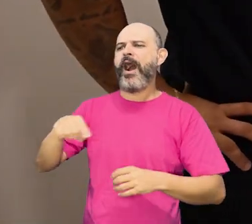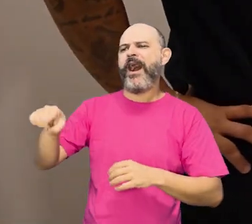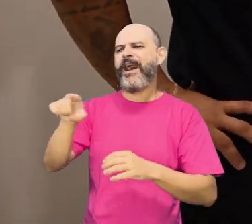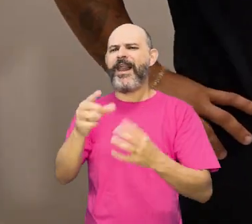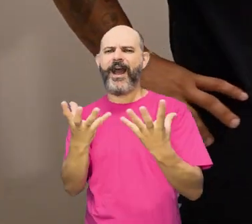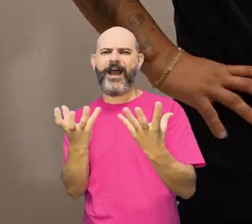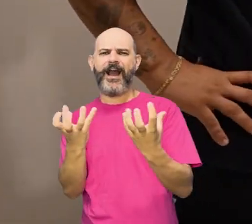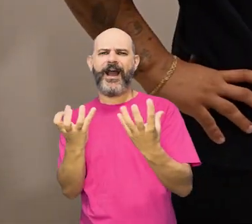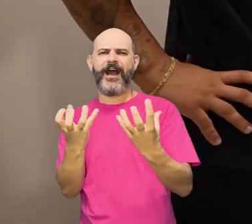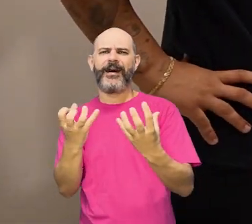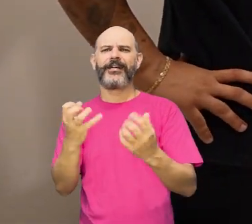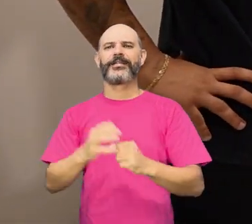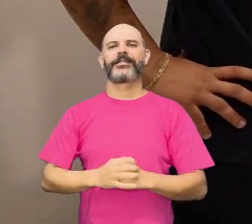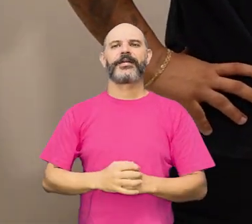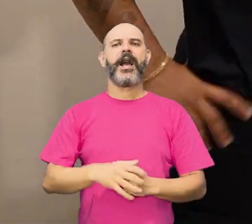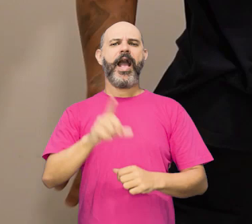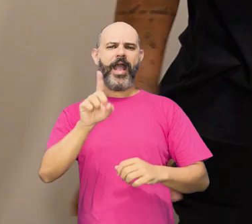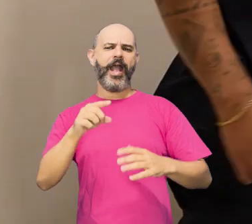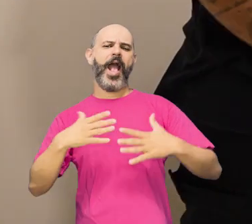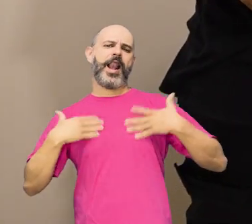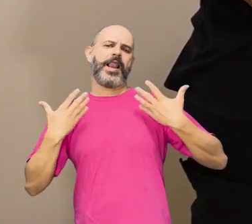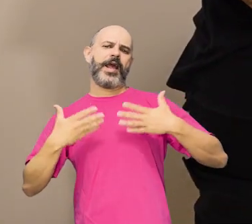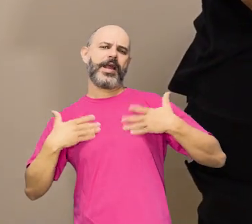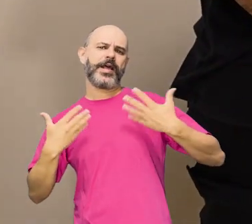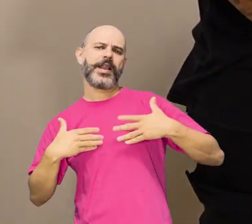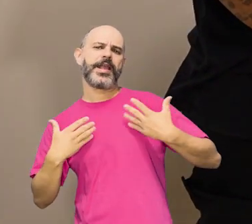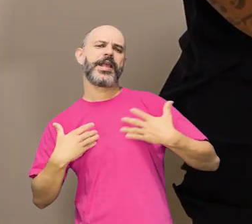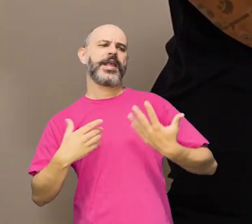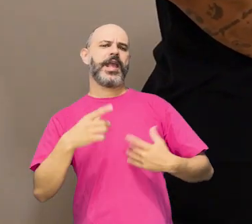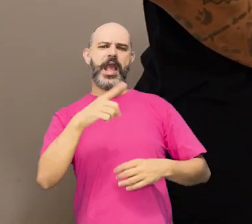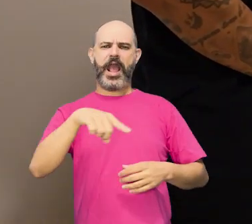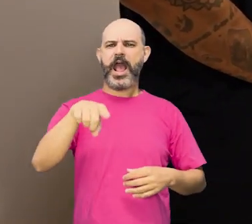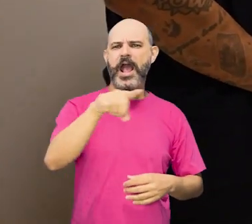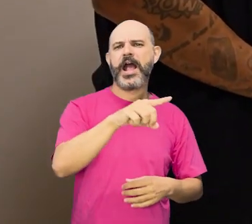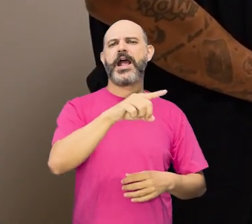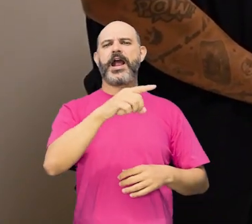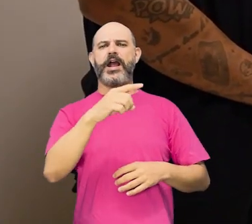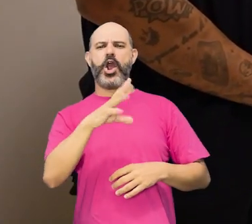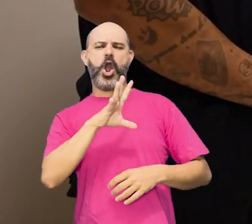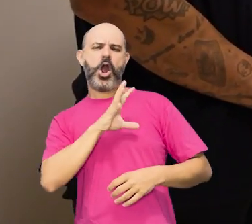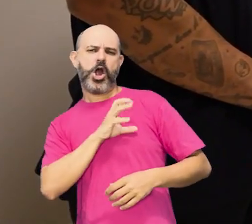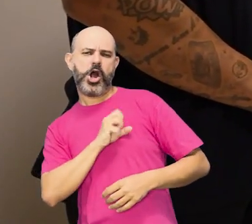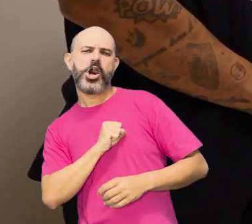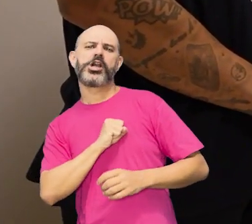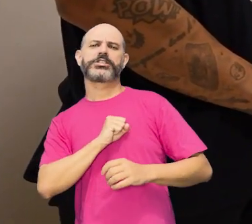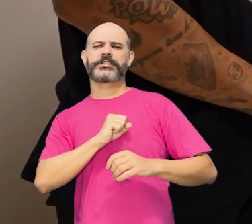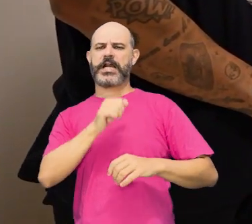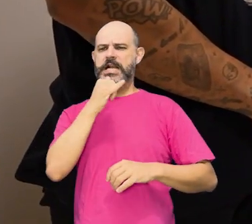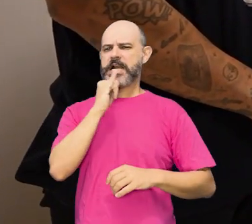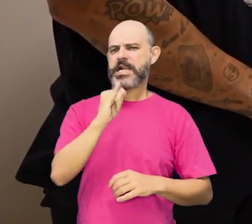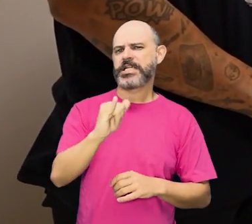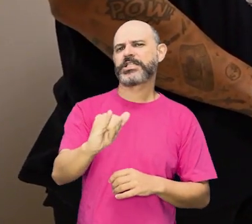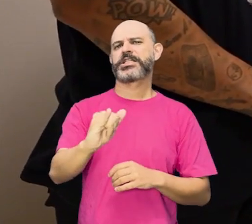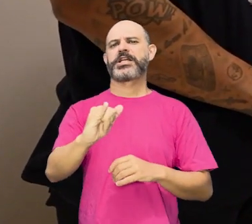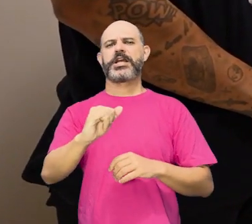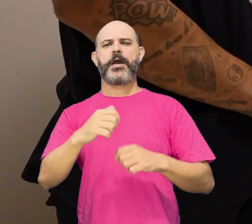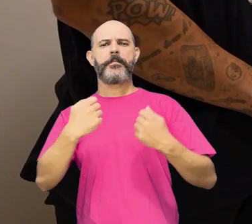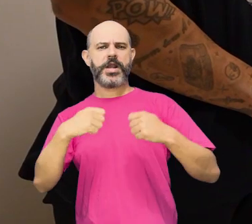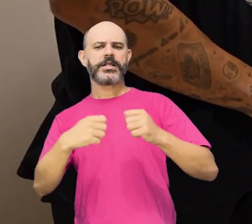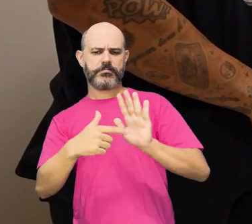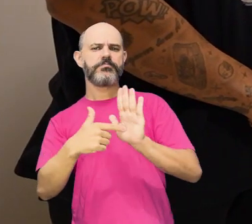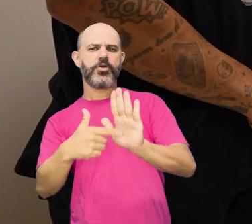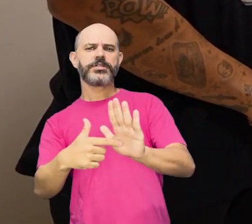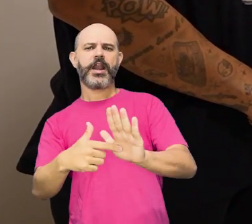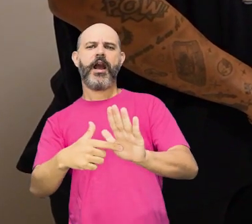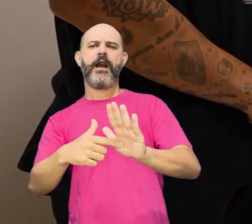pista lotada? Qual o segredo? É manter a alegria, cativar a galera também, que o pessoal gosta de alegria, de energia, né? Então, a gente tem que